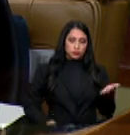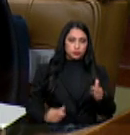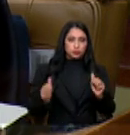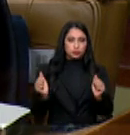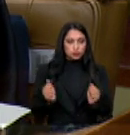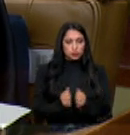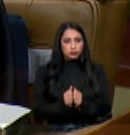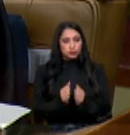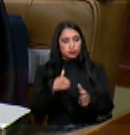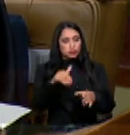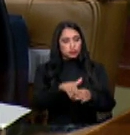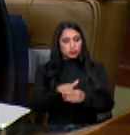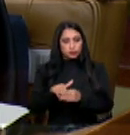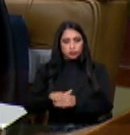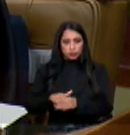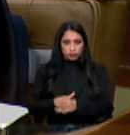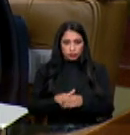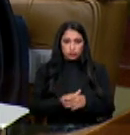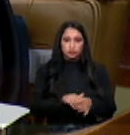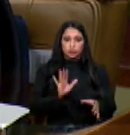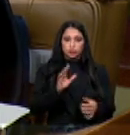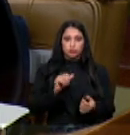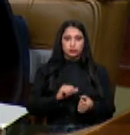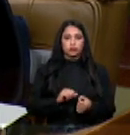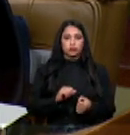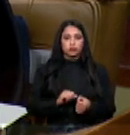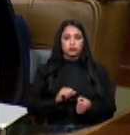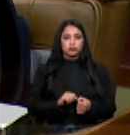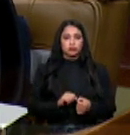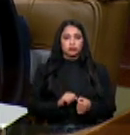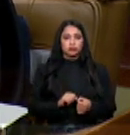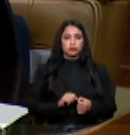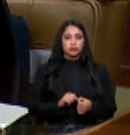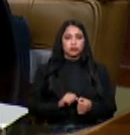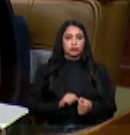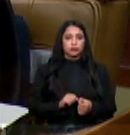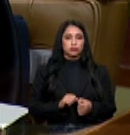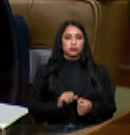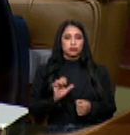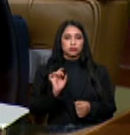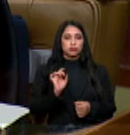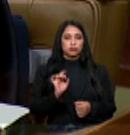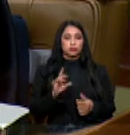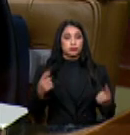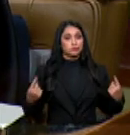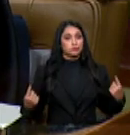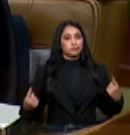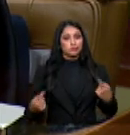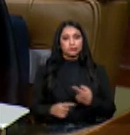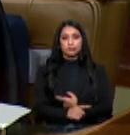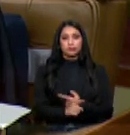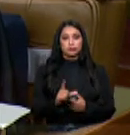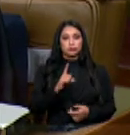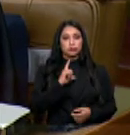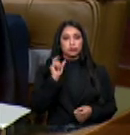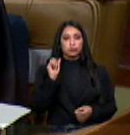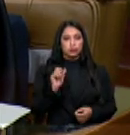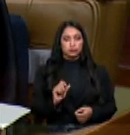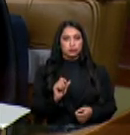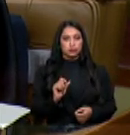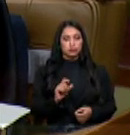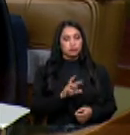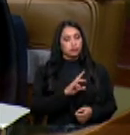acompanhado pelos votos proferidos, exceto por evidente a divergência que suscita o